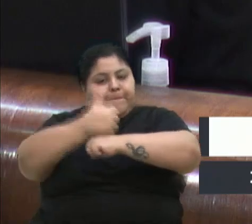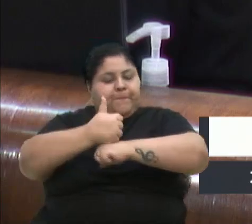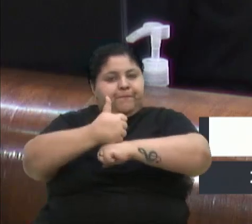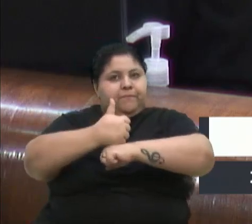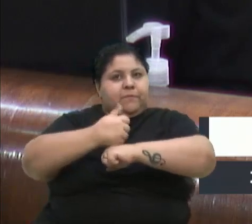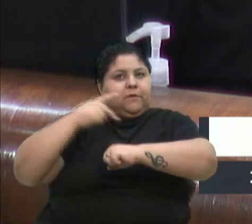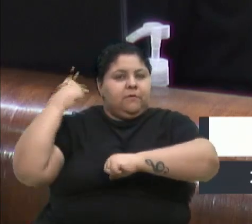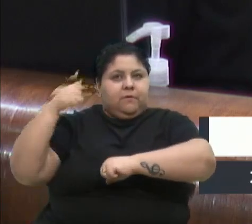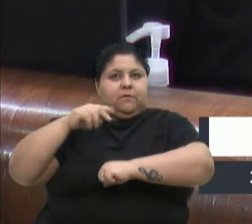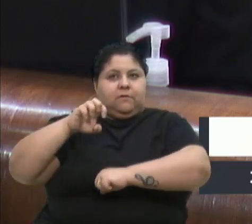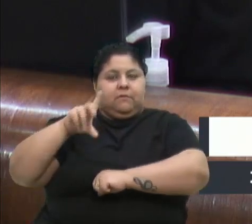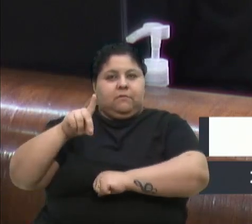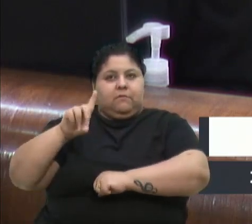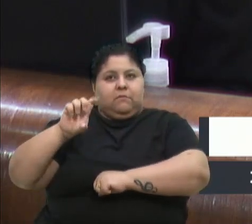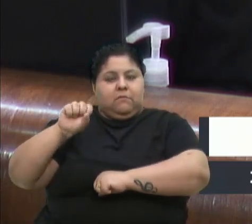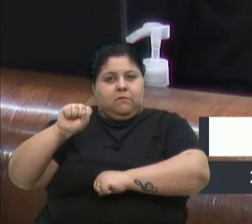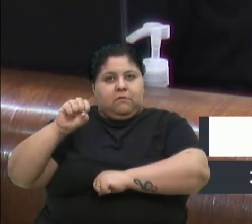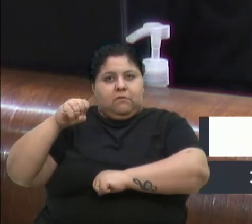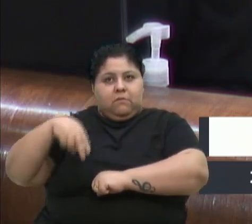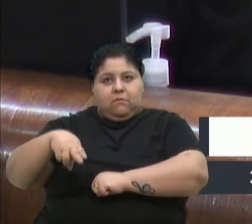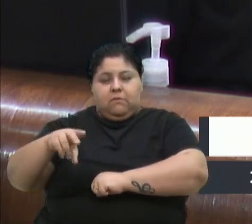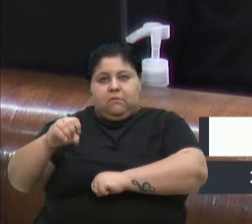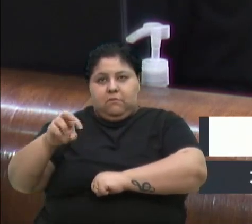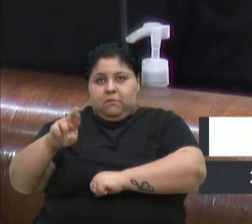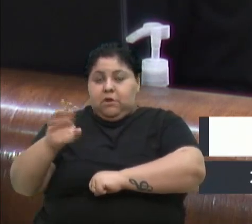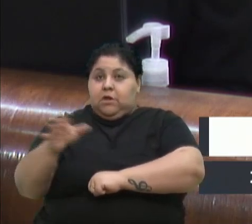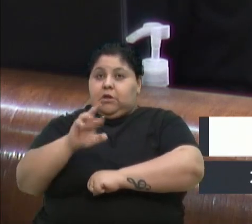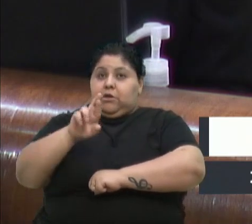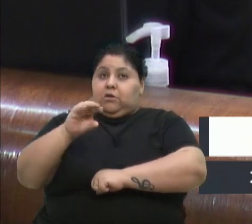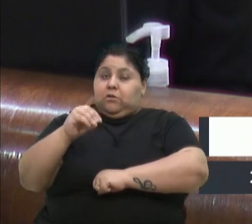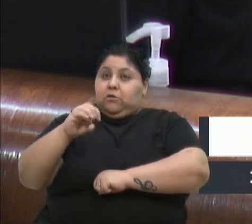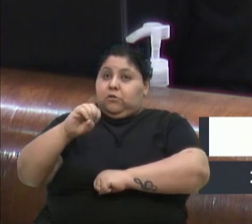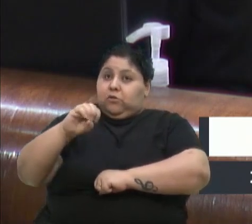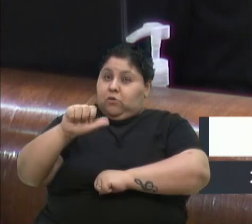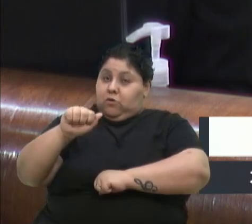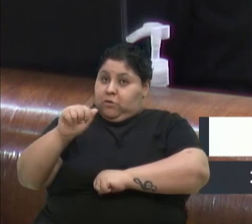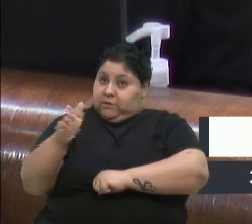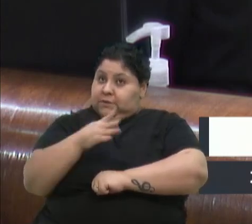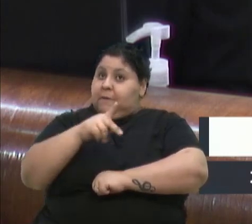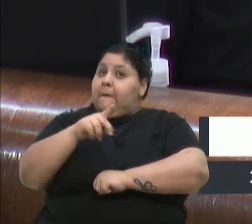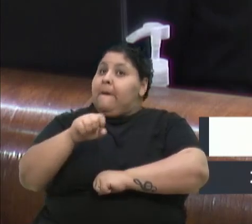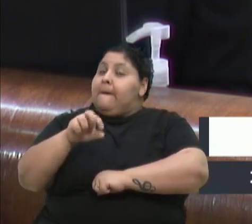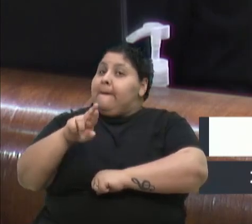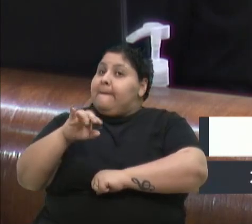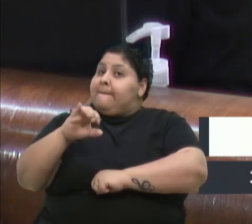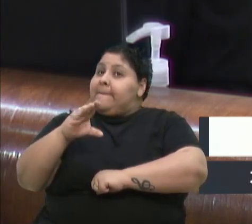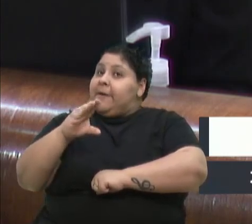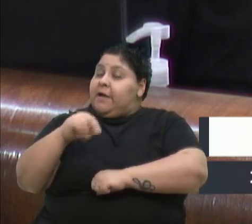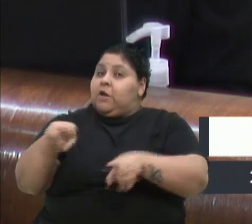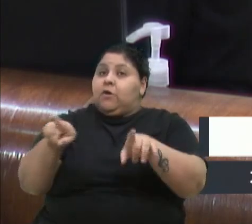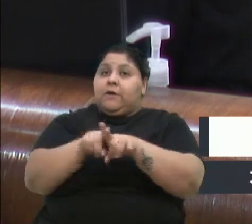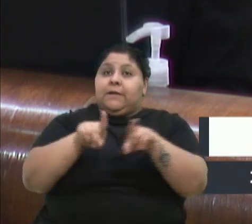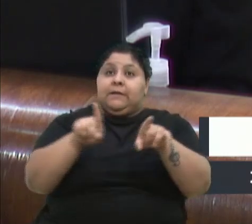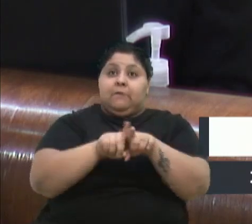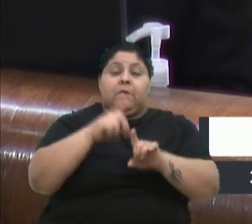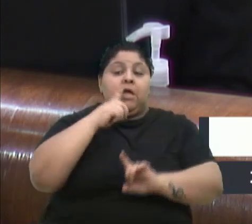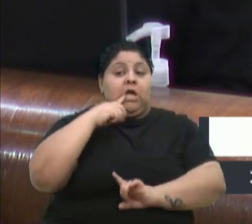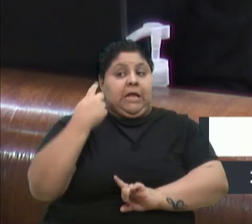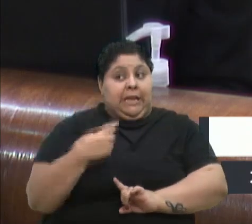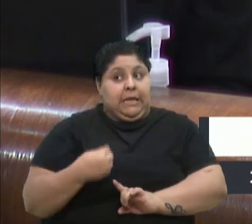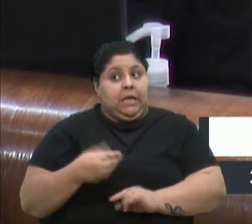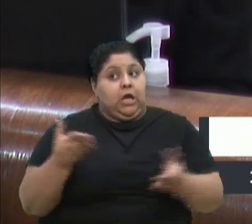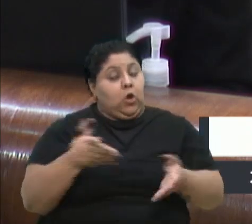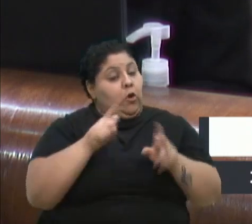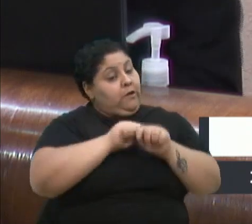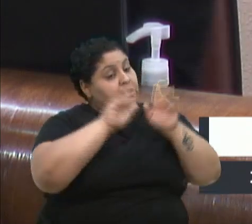no lugar do vereador Périco e também da vereadora Gladys Frisso. Então, a gente tem que deixar claro.